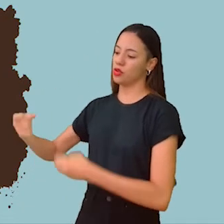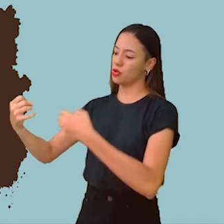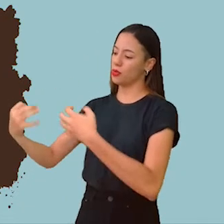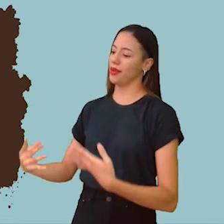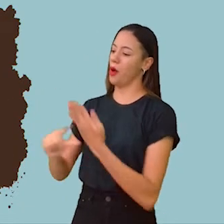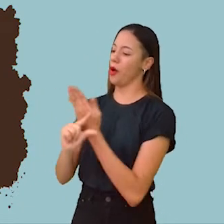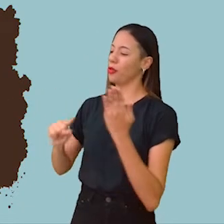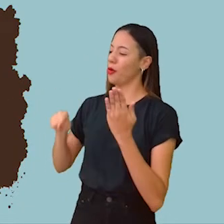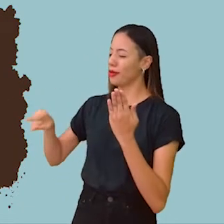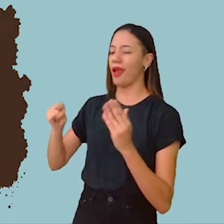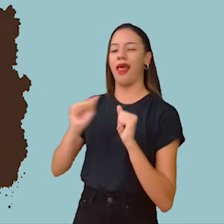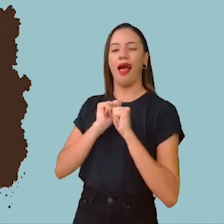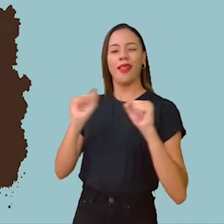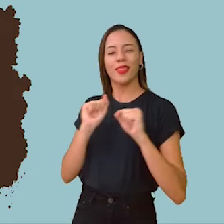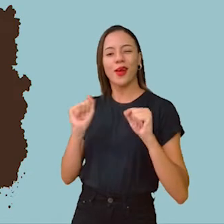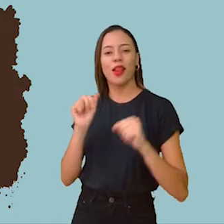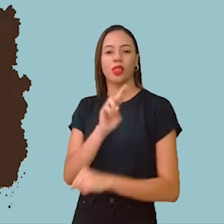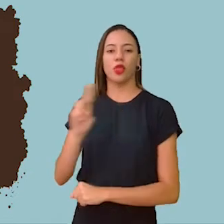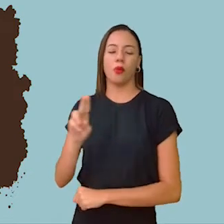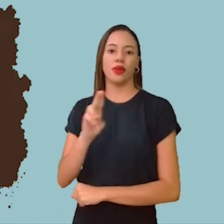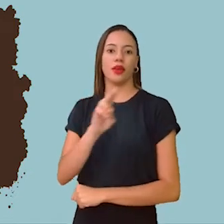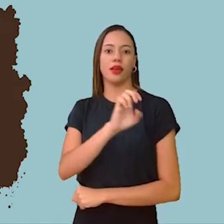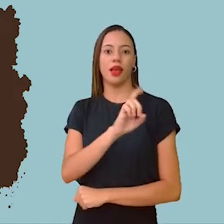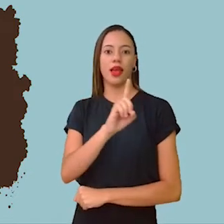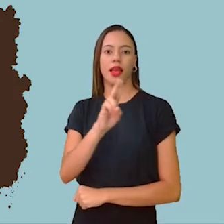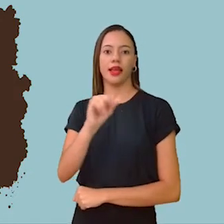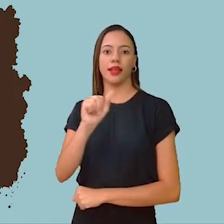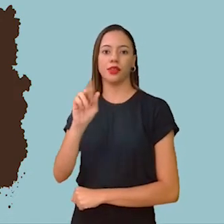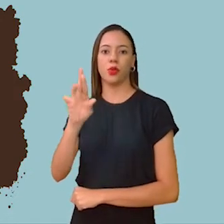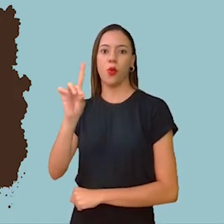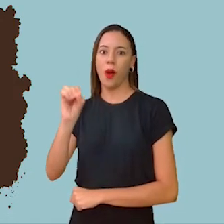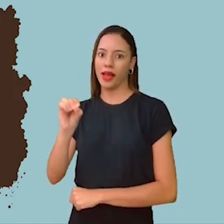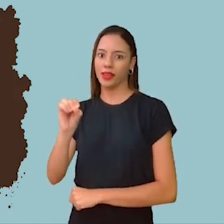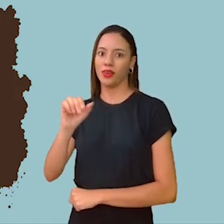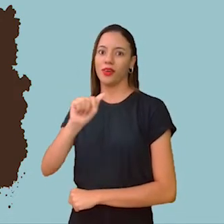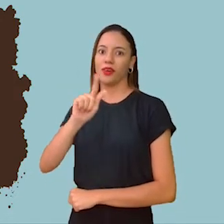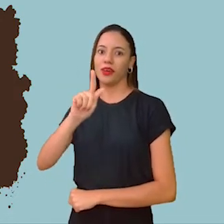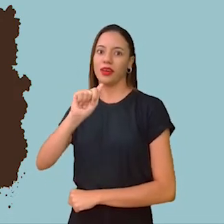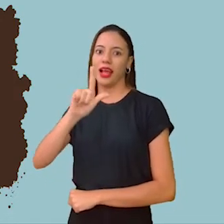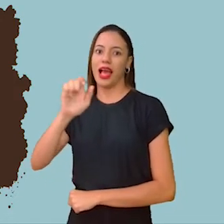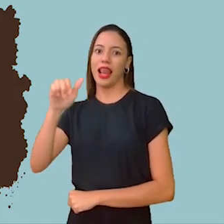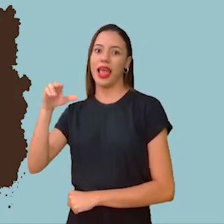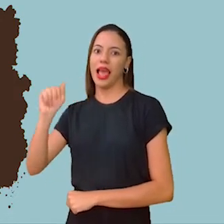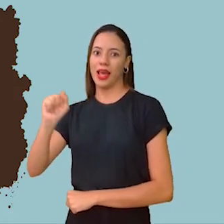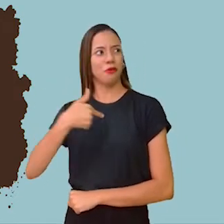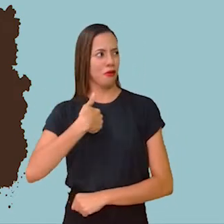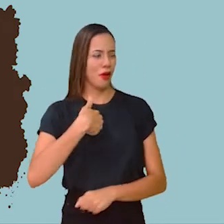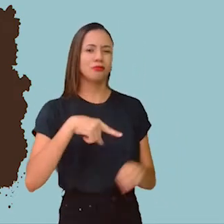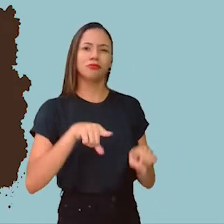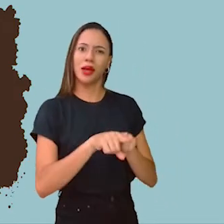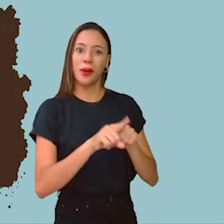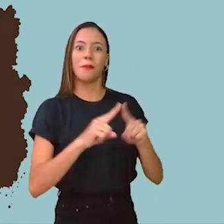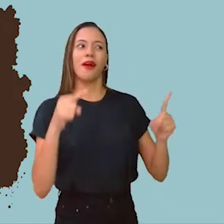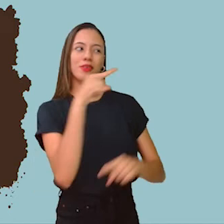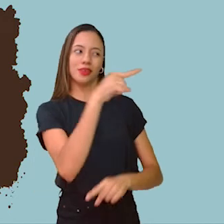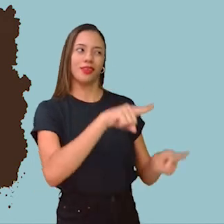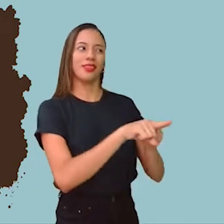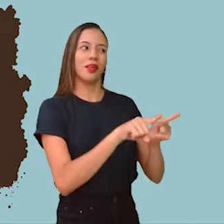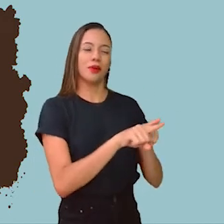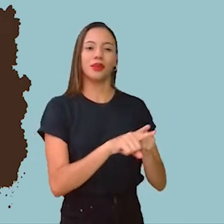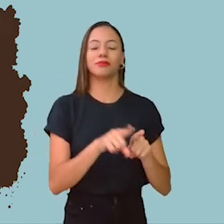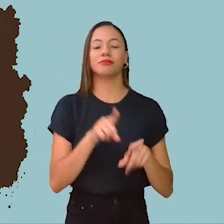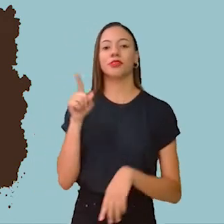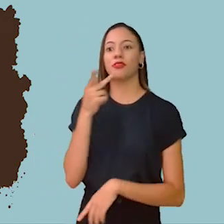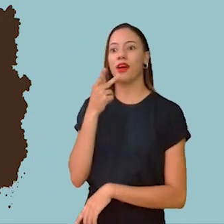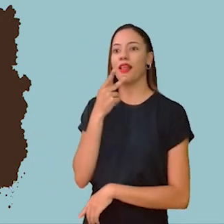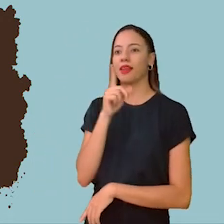ela adora, que é Eduardo Galeano. Sou eu não, viu? Eu sei que você adora também. Então, Eduardo Galeano pode ser até chamado o homem mais bonito